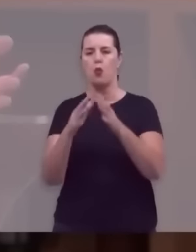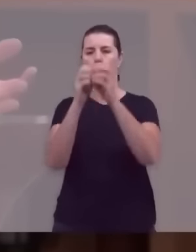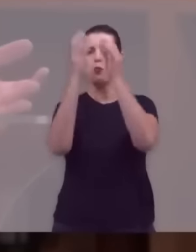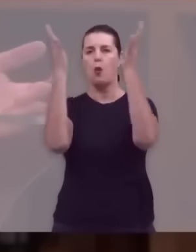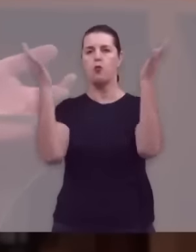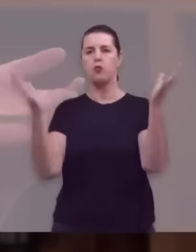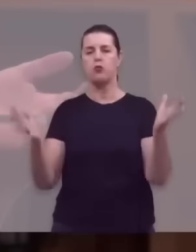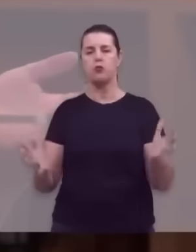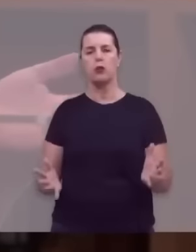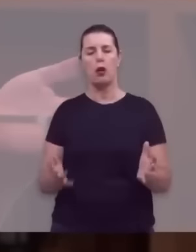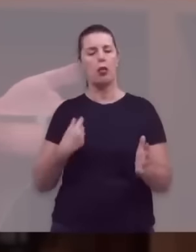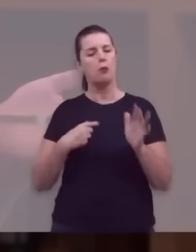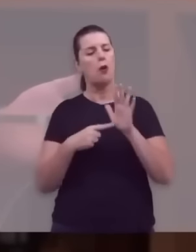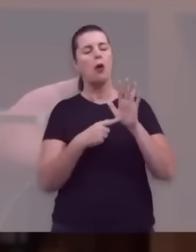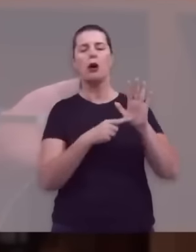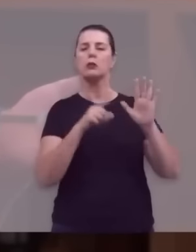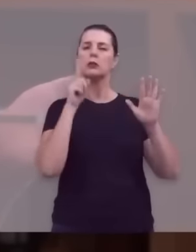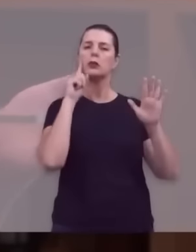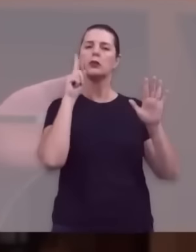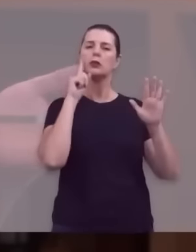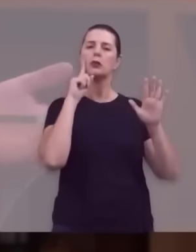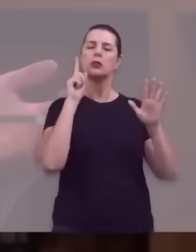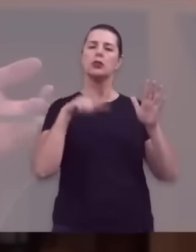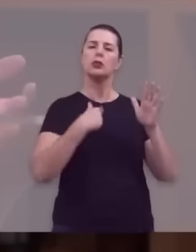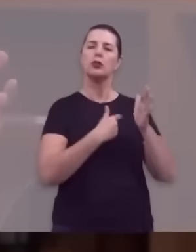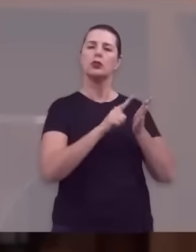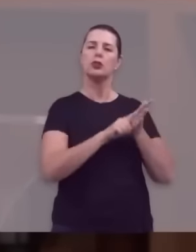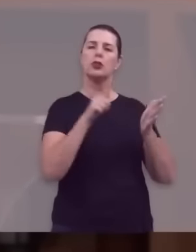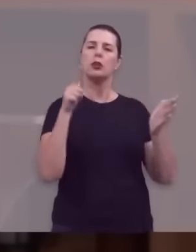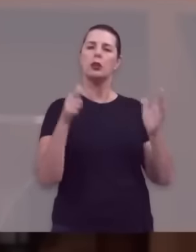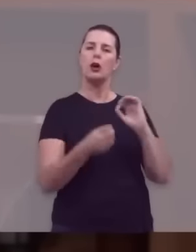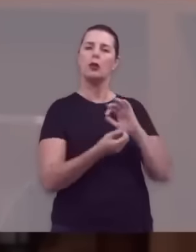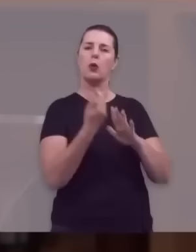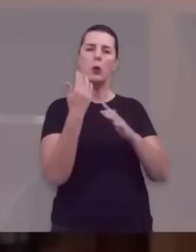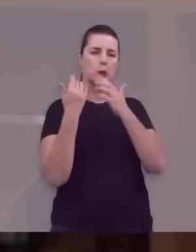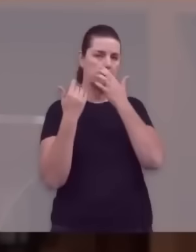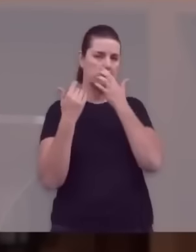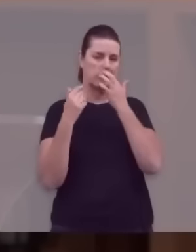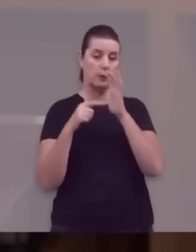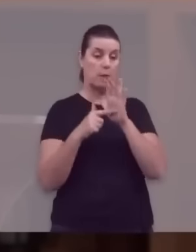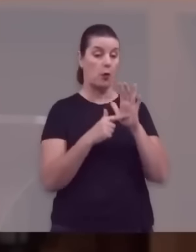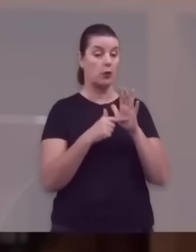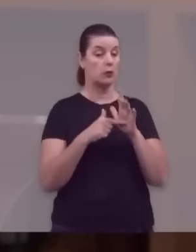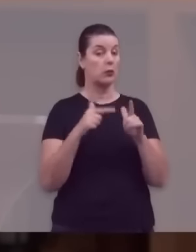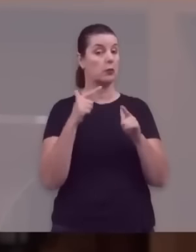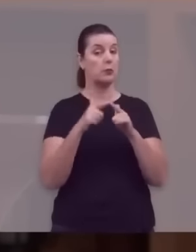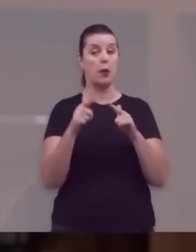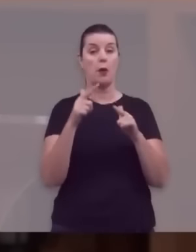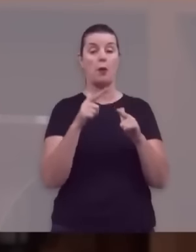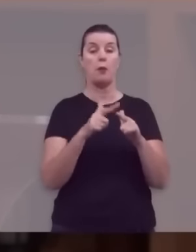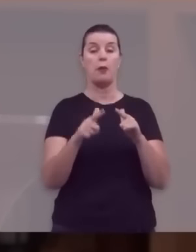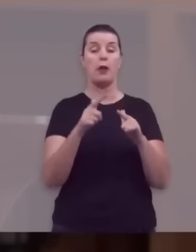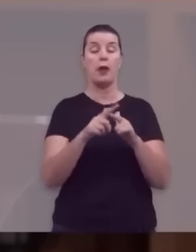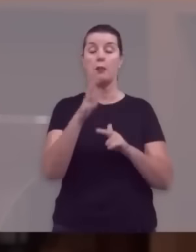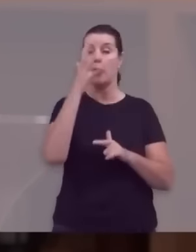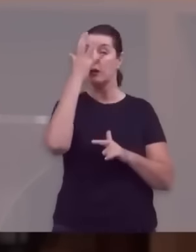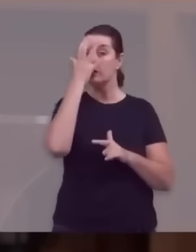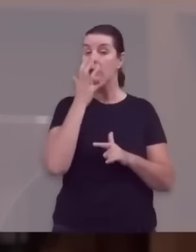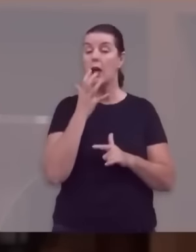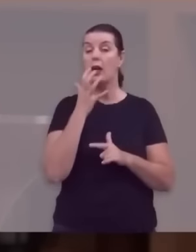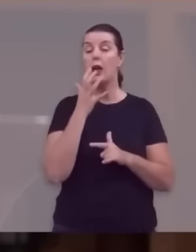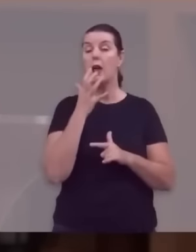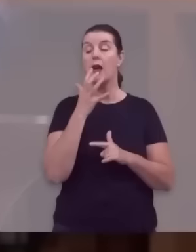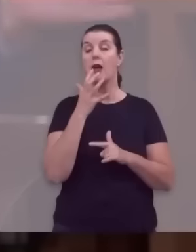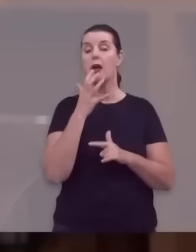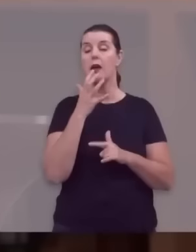todos os dias nas páginas dos nossos jornais revelando a carranca de uma crise medonha que assola a humanidade